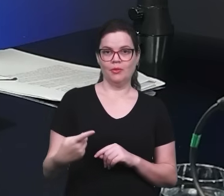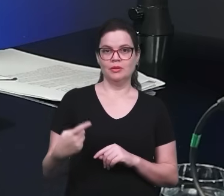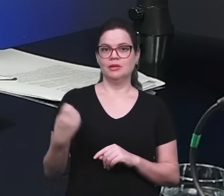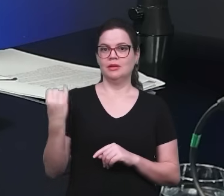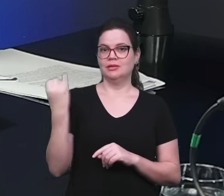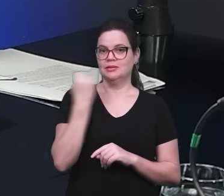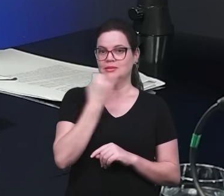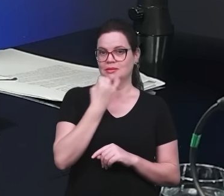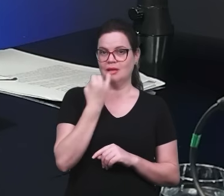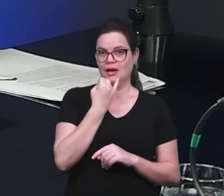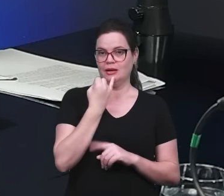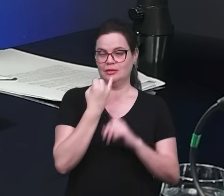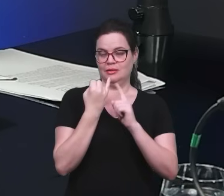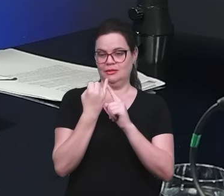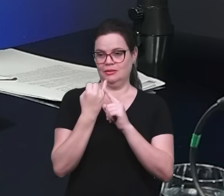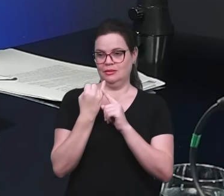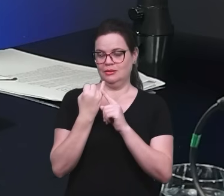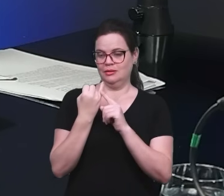origem a Israel.